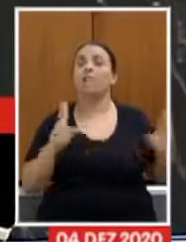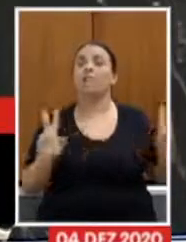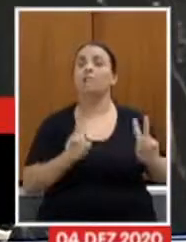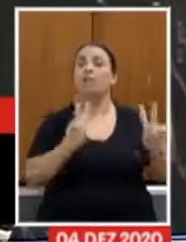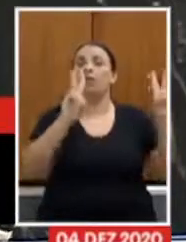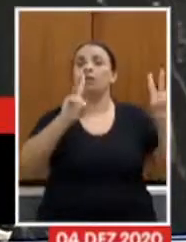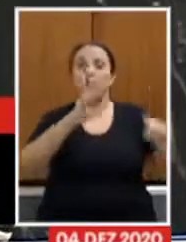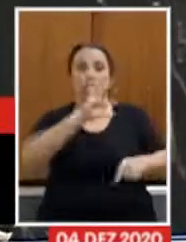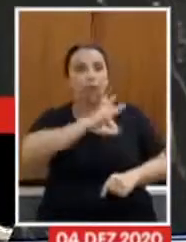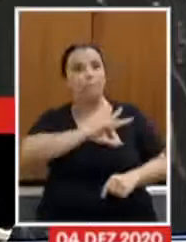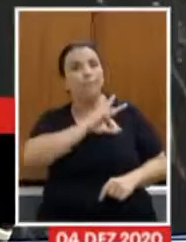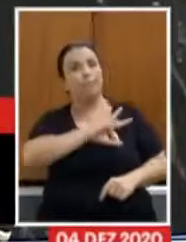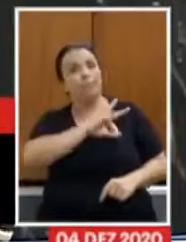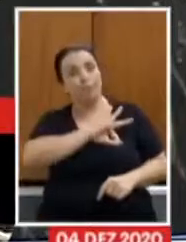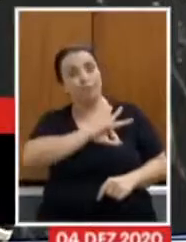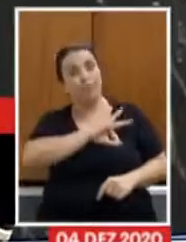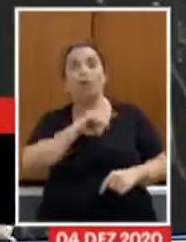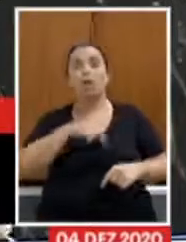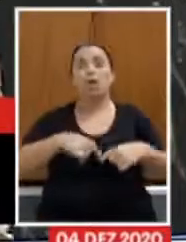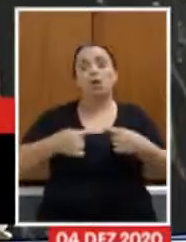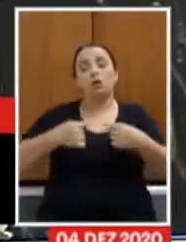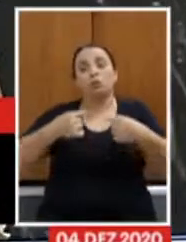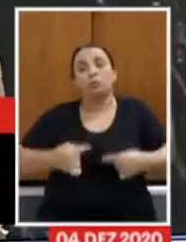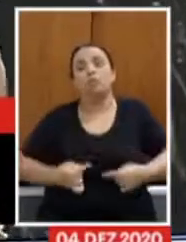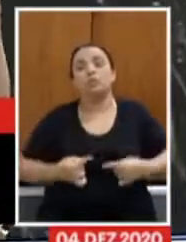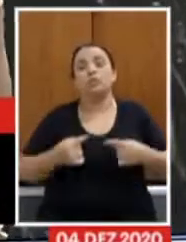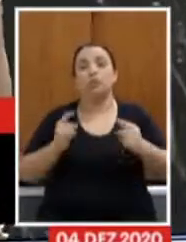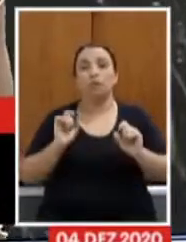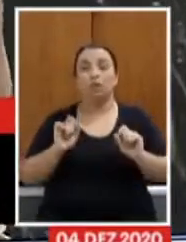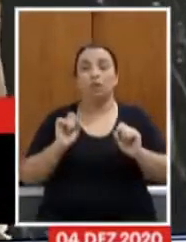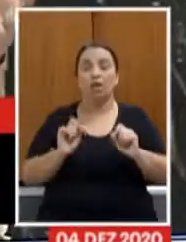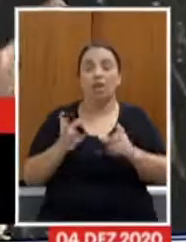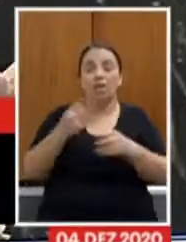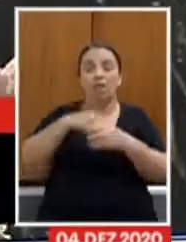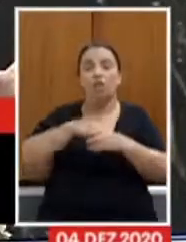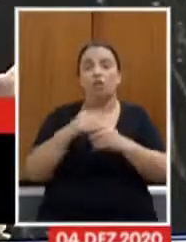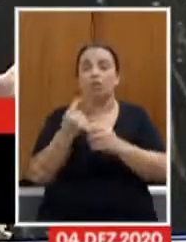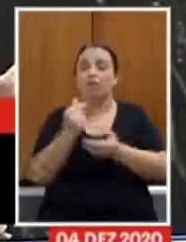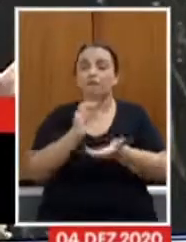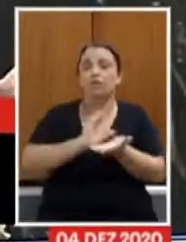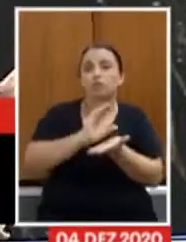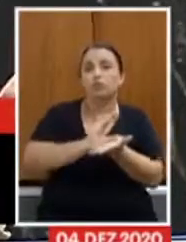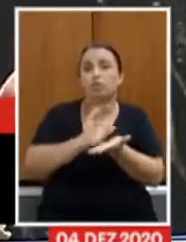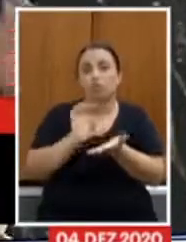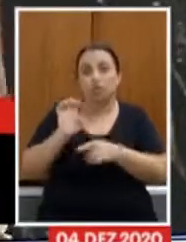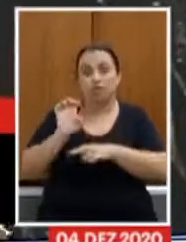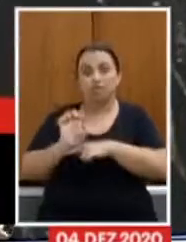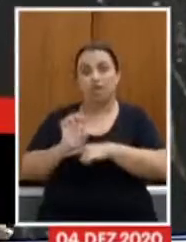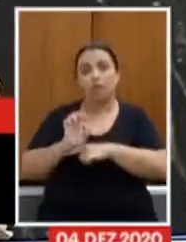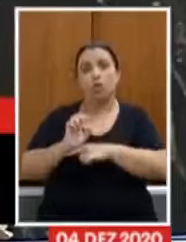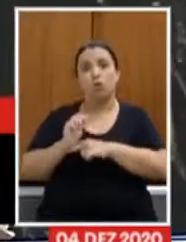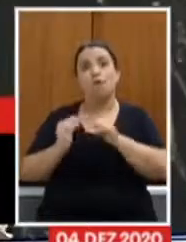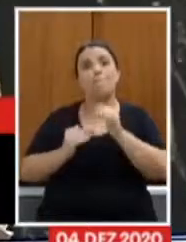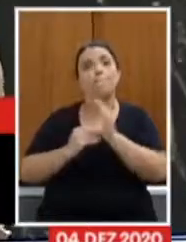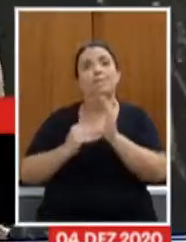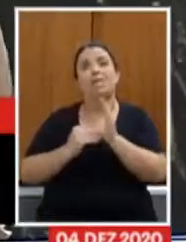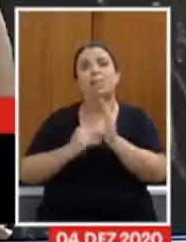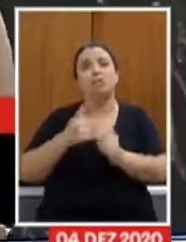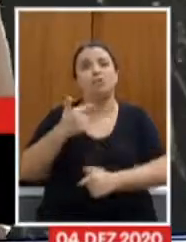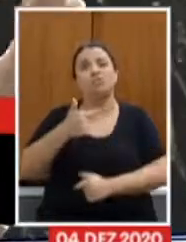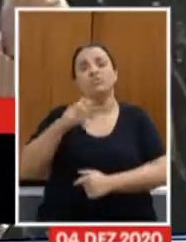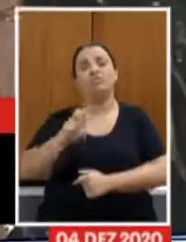sua remuneração. Então, é a disputa que, dentro do investimento mínimo de 25%, nós tenhamos